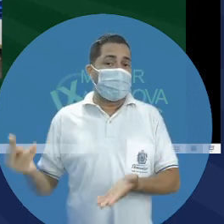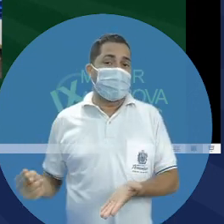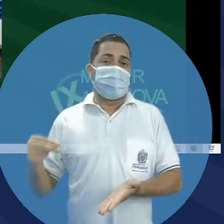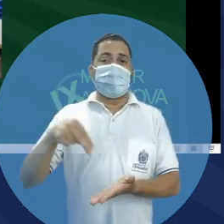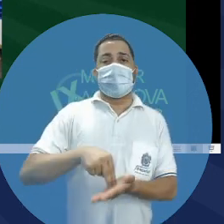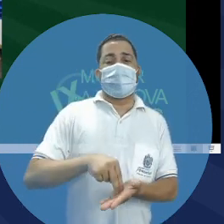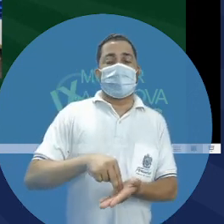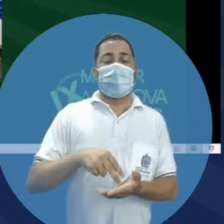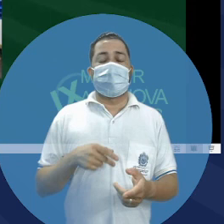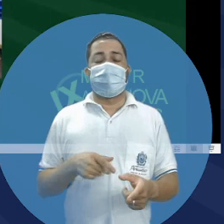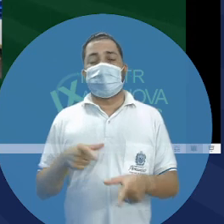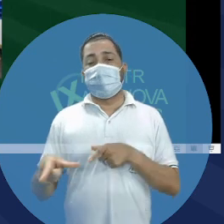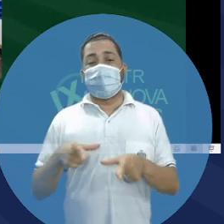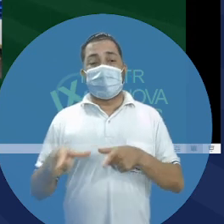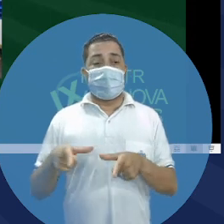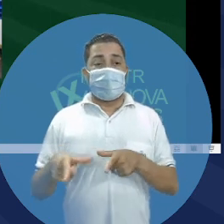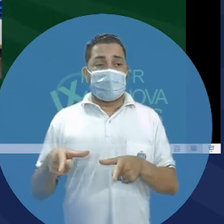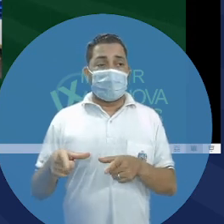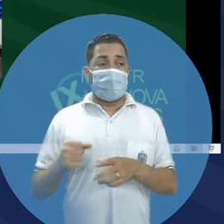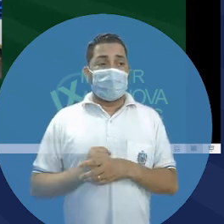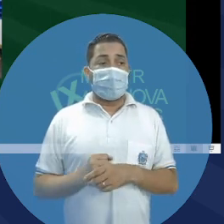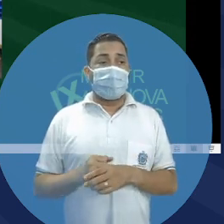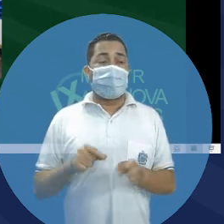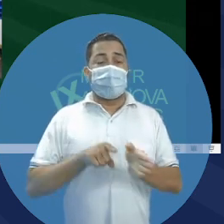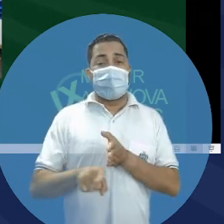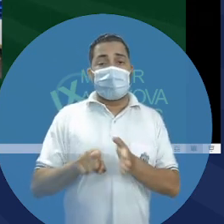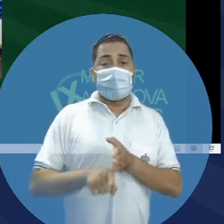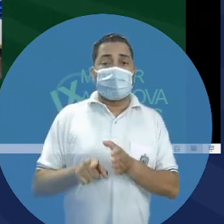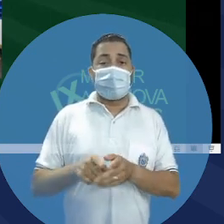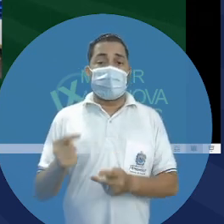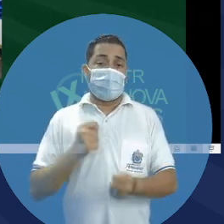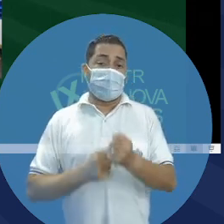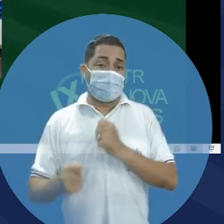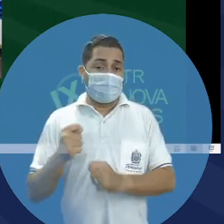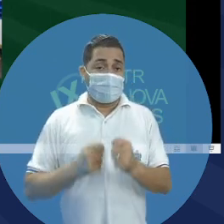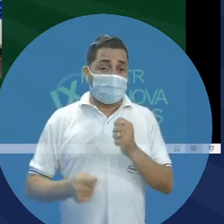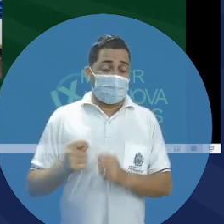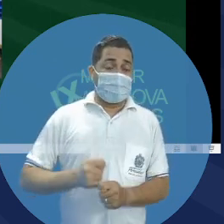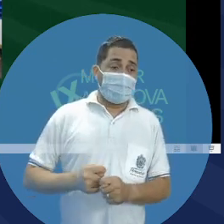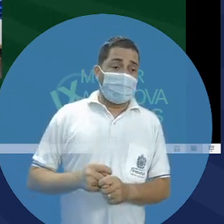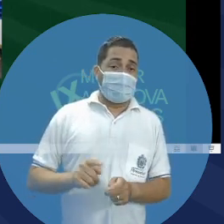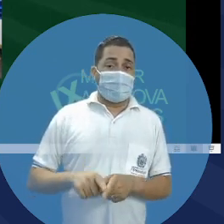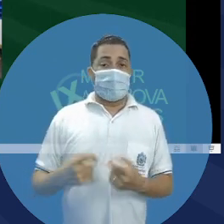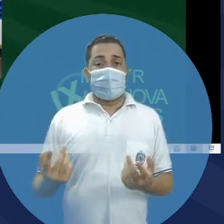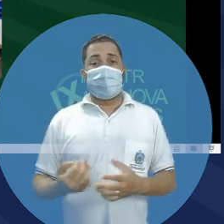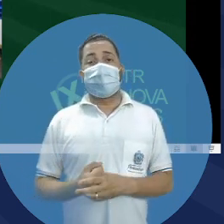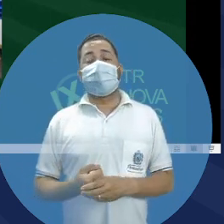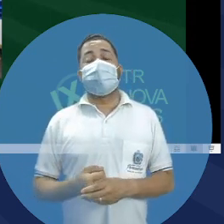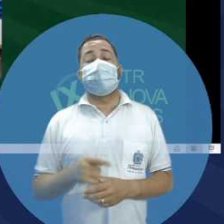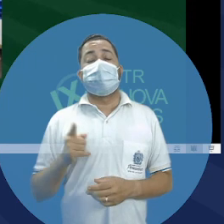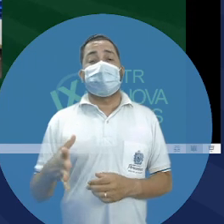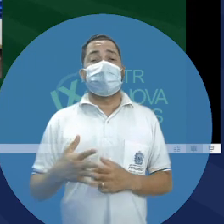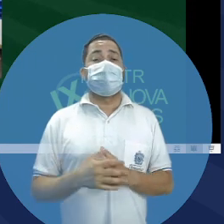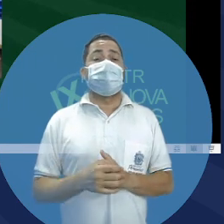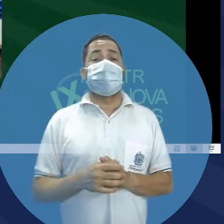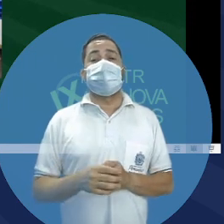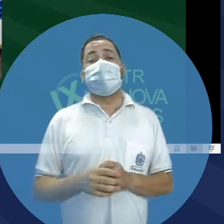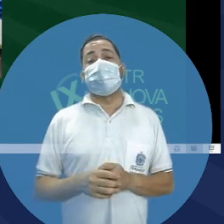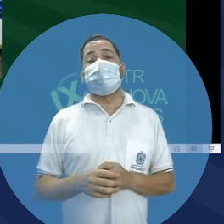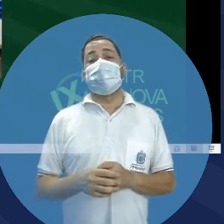além da questão econômica, mas no seu psique, na sua forma